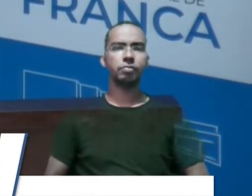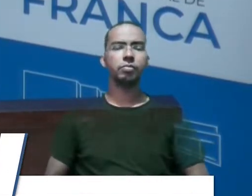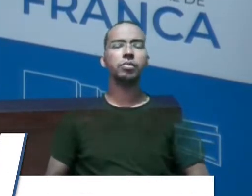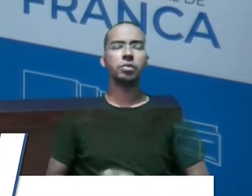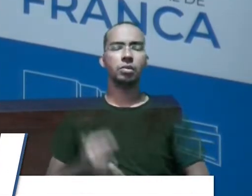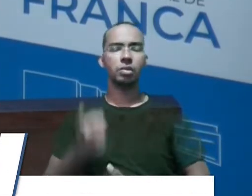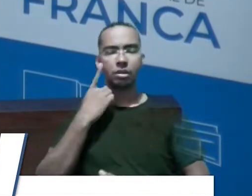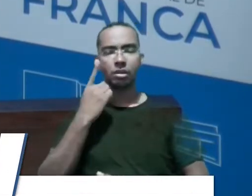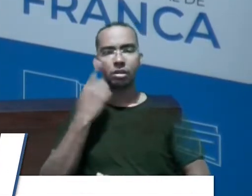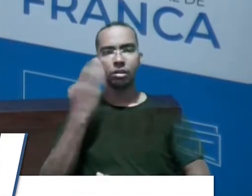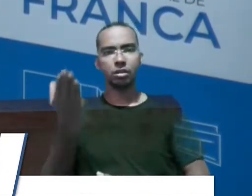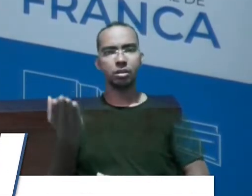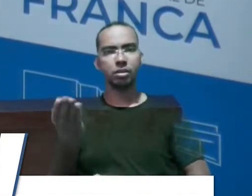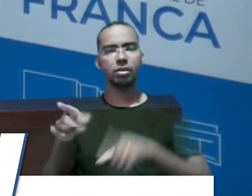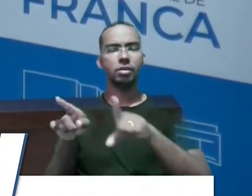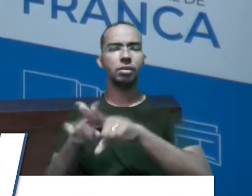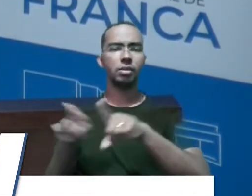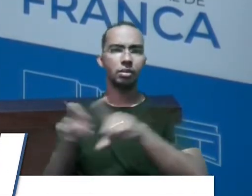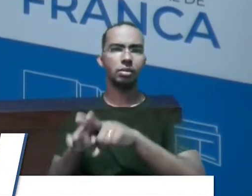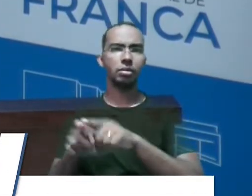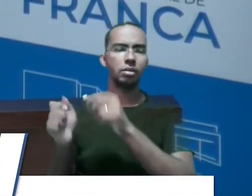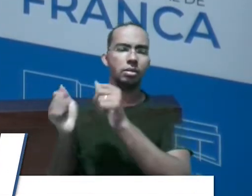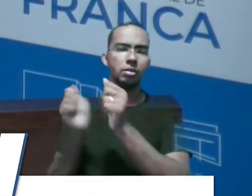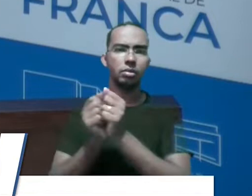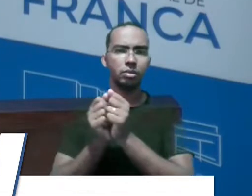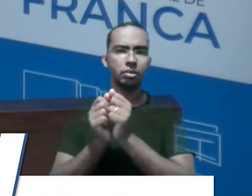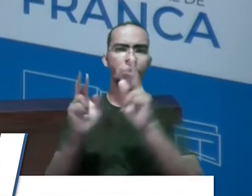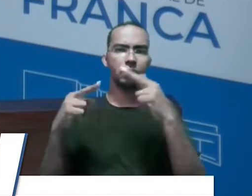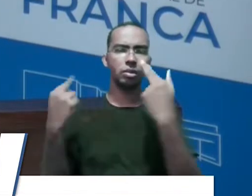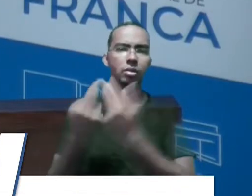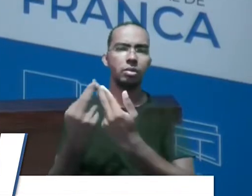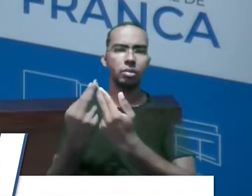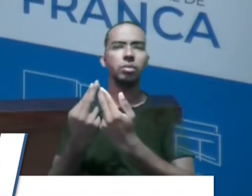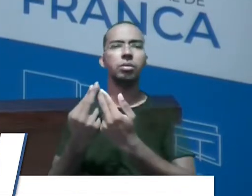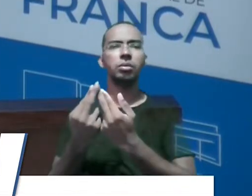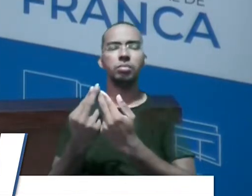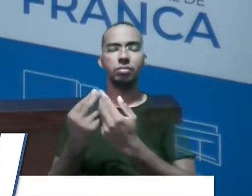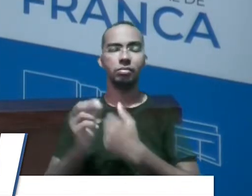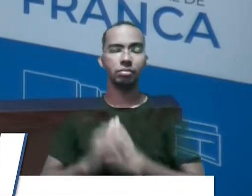aqui acompanhando a sessão aqui pelo Executivo.